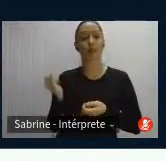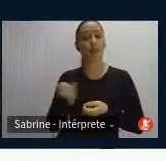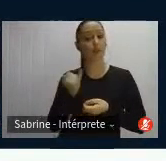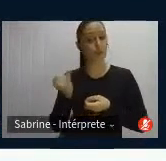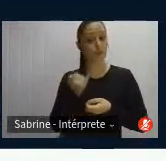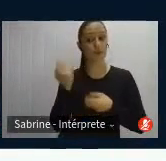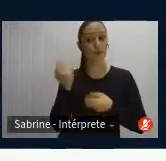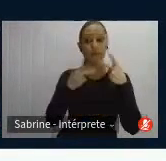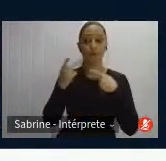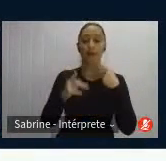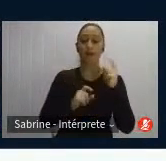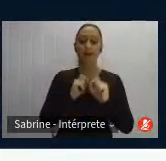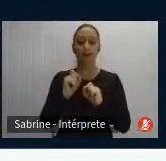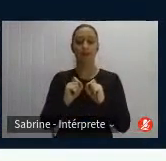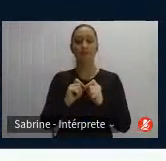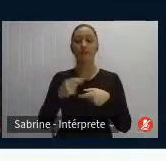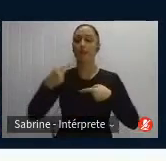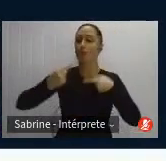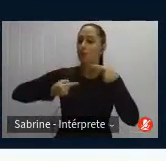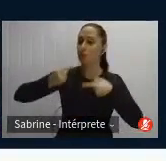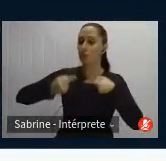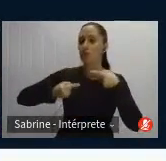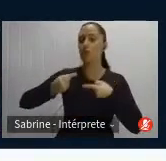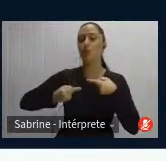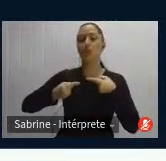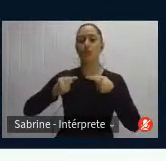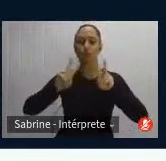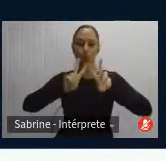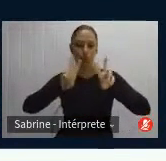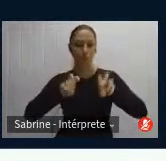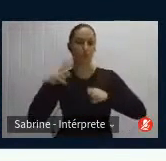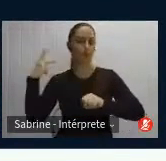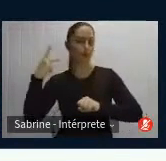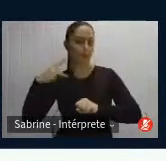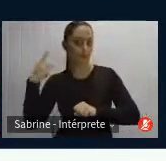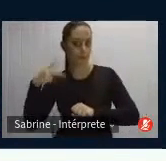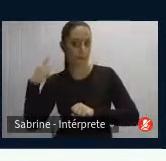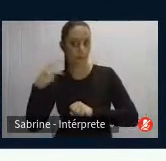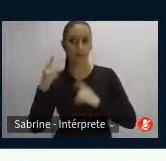discutir a política institucional de agroecologia,